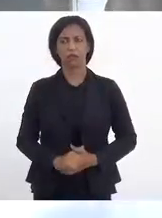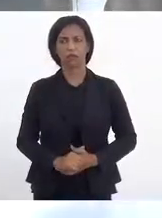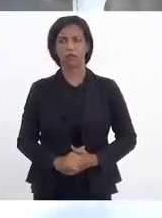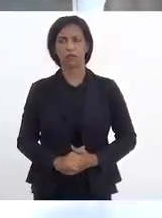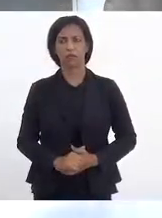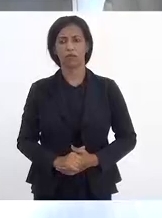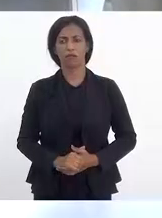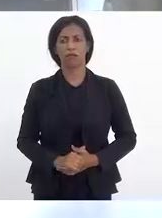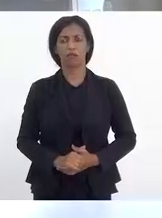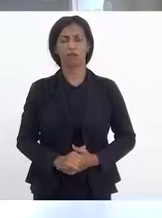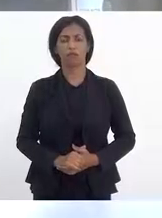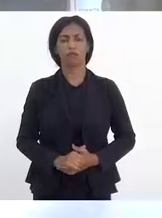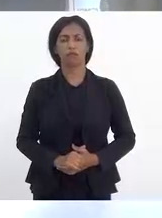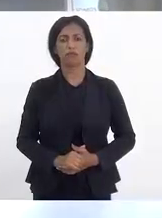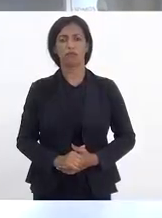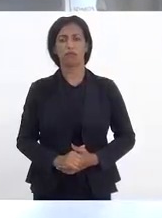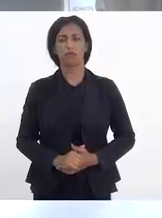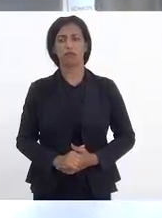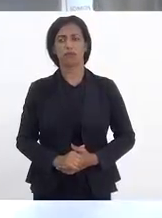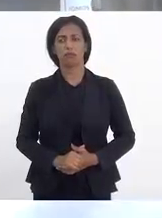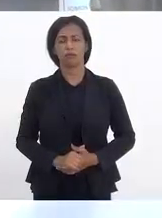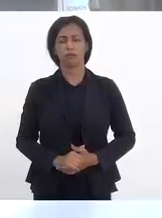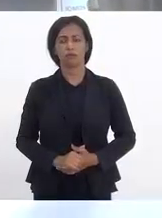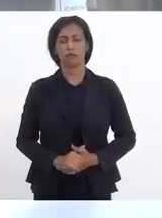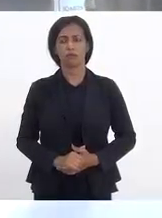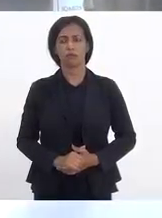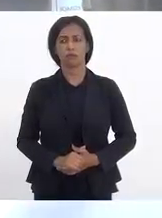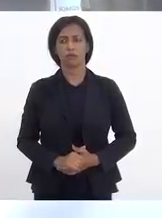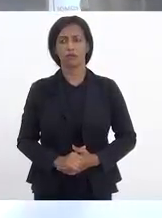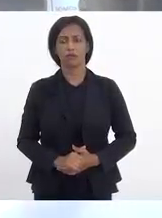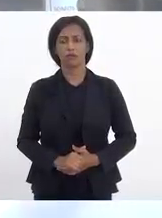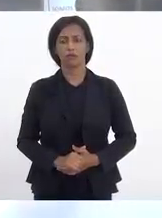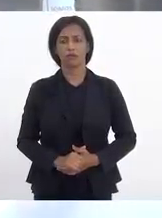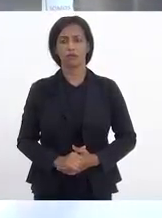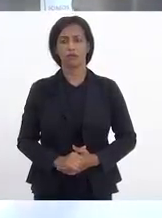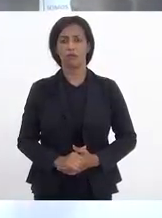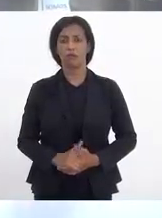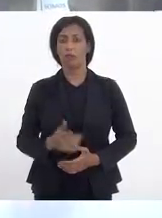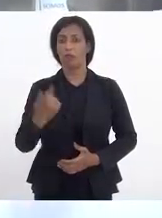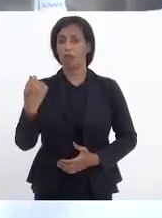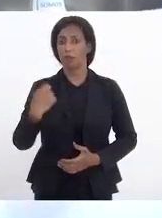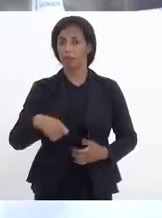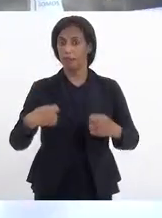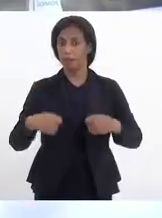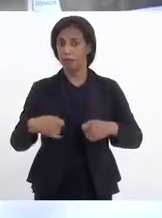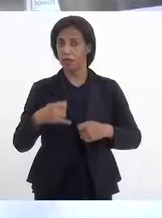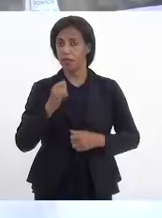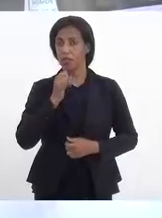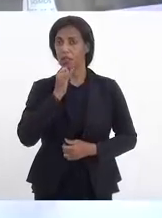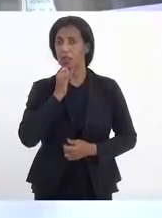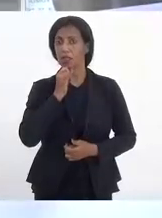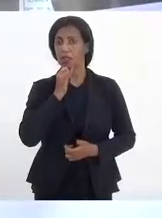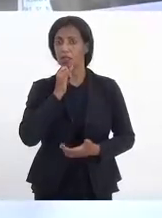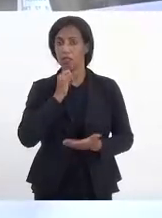Ale atenção a gente precisa dar um exemplo